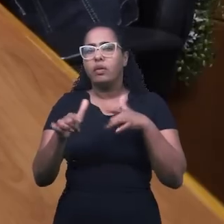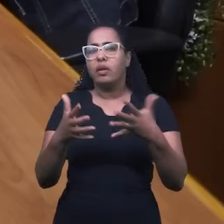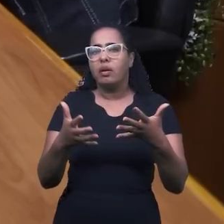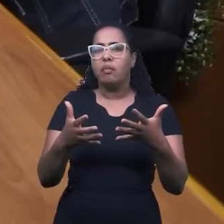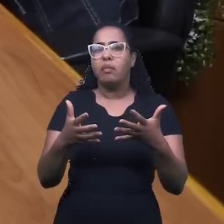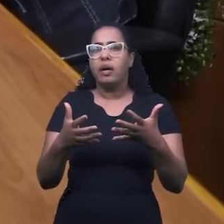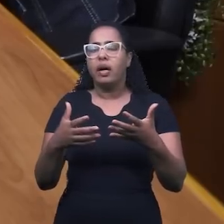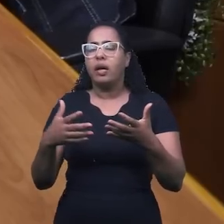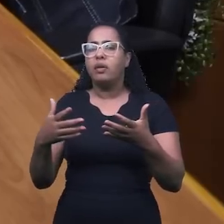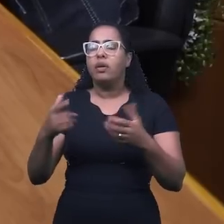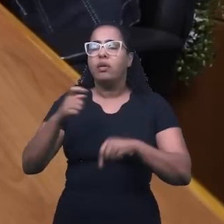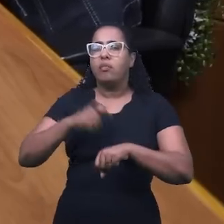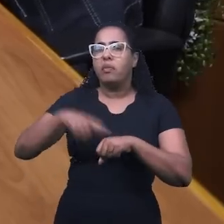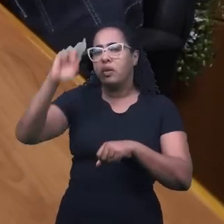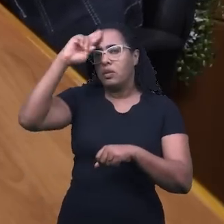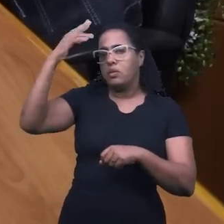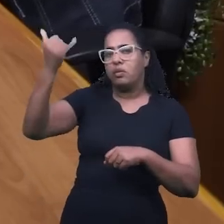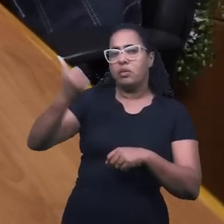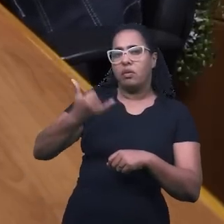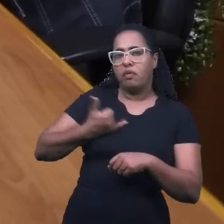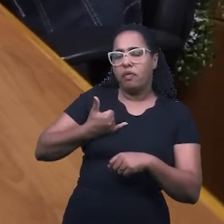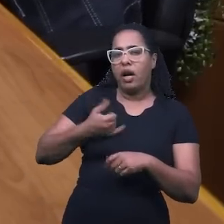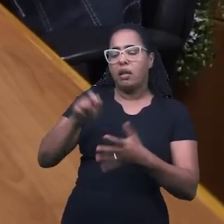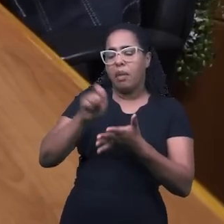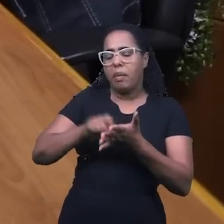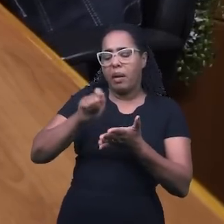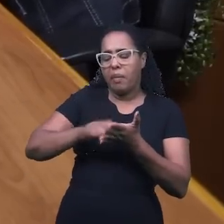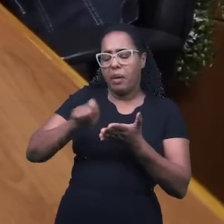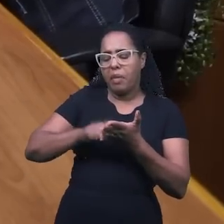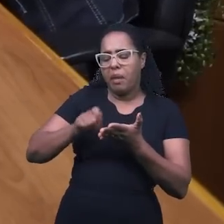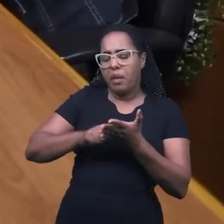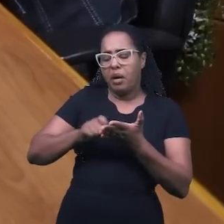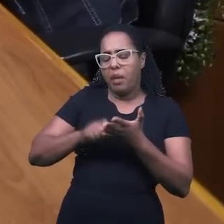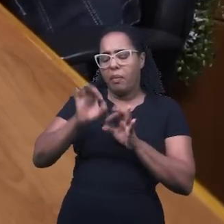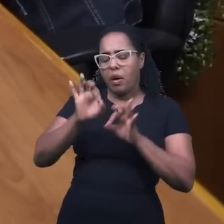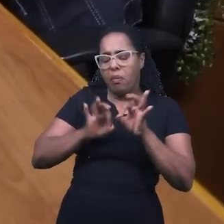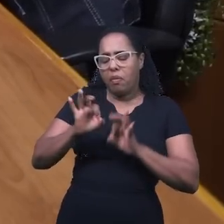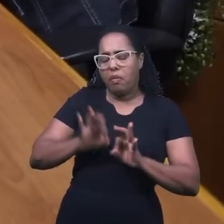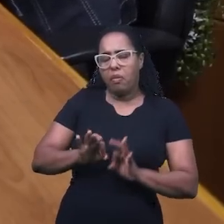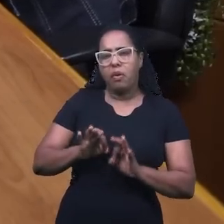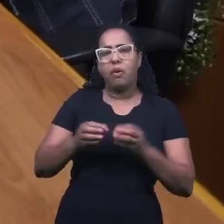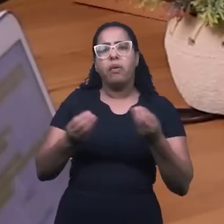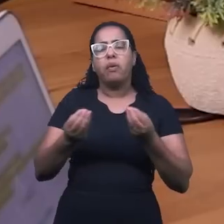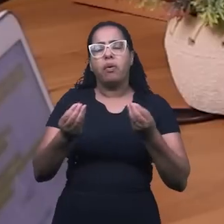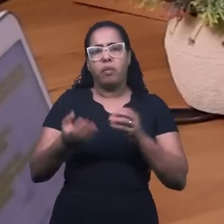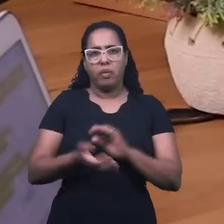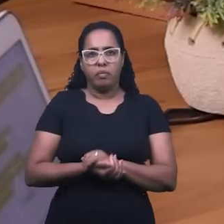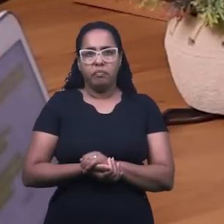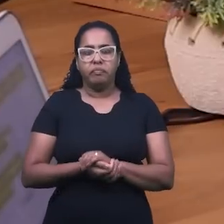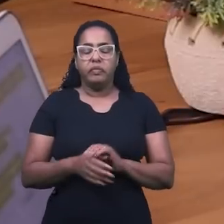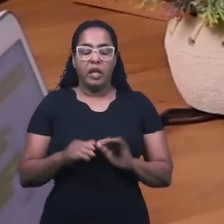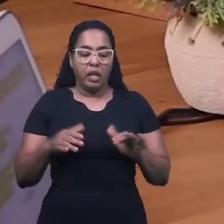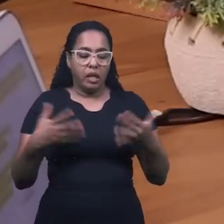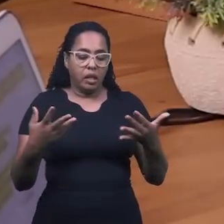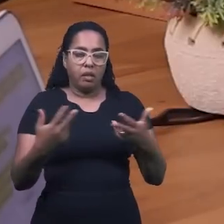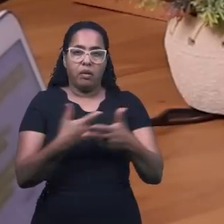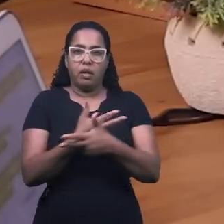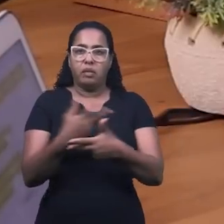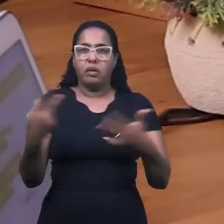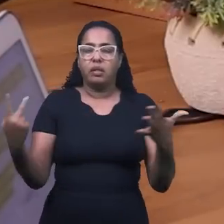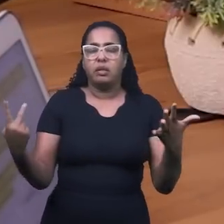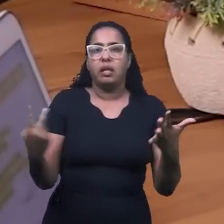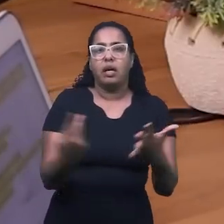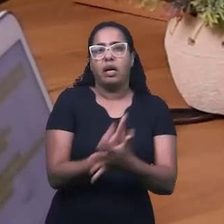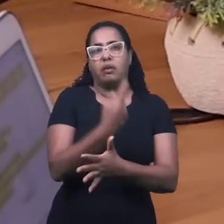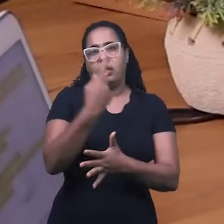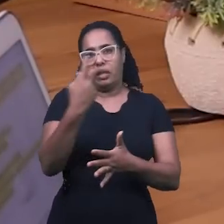para receber essa orientação do Senhor, para compor, para colocar tudo em ordem? Como que é? Sim. Olha, Lucélia, as